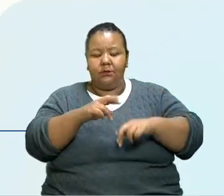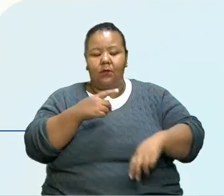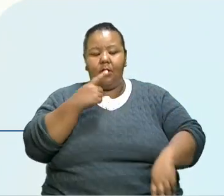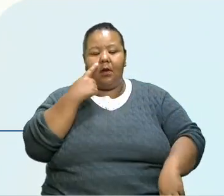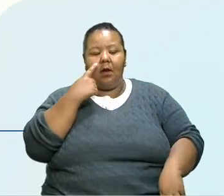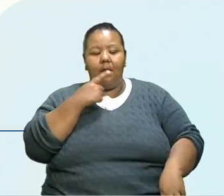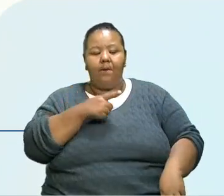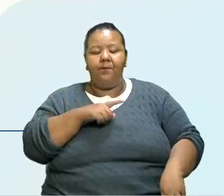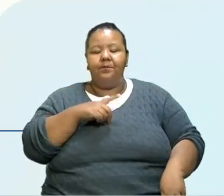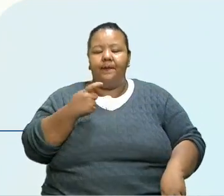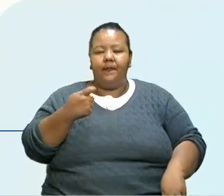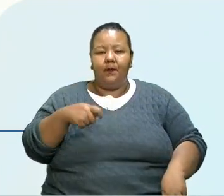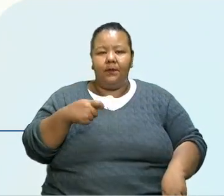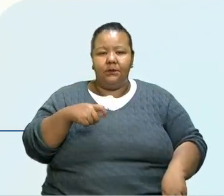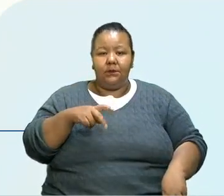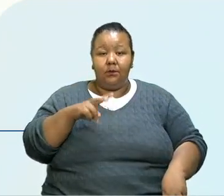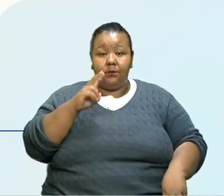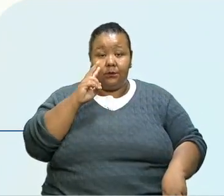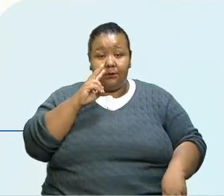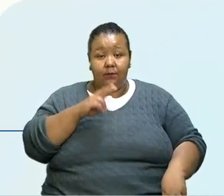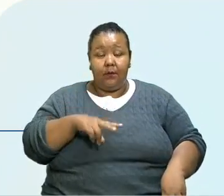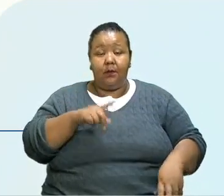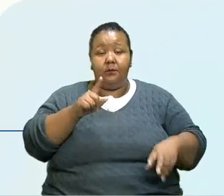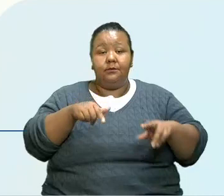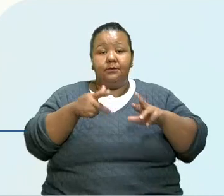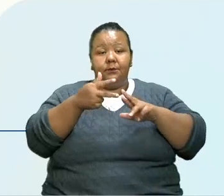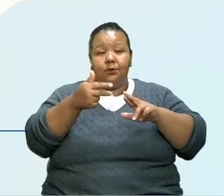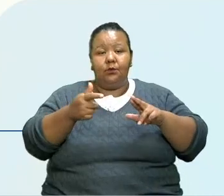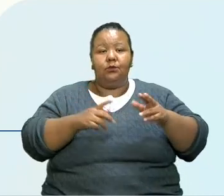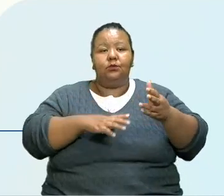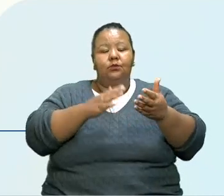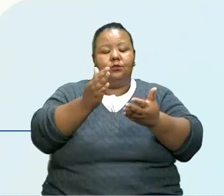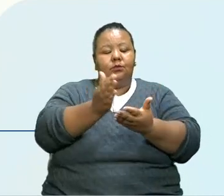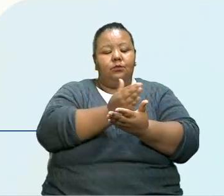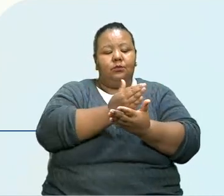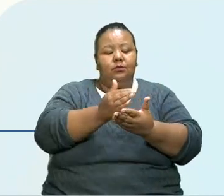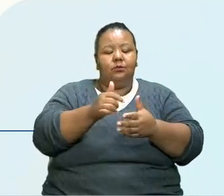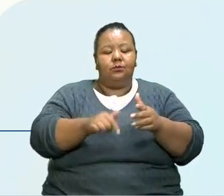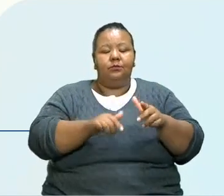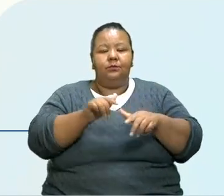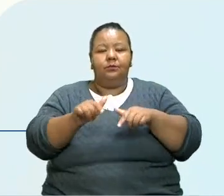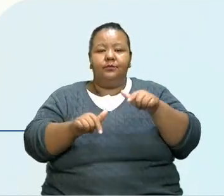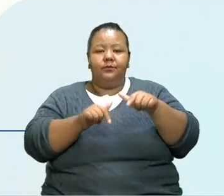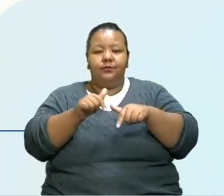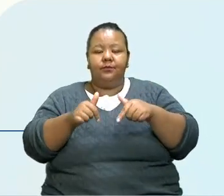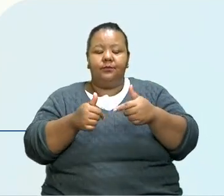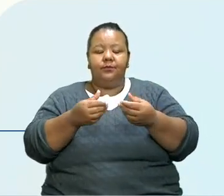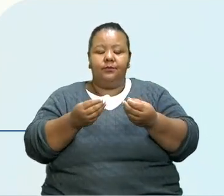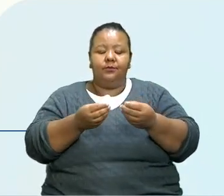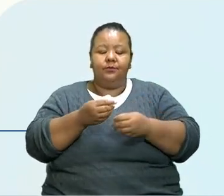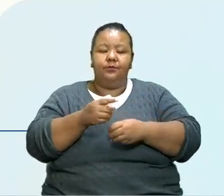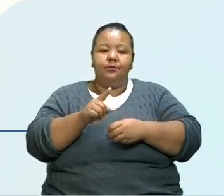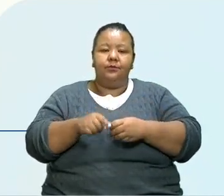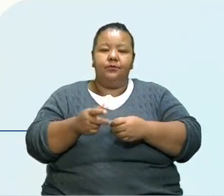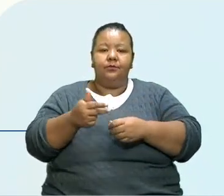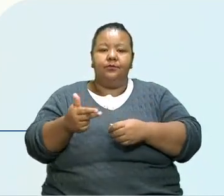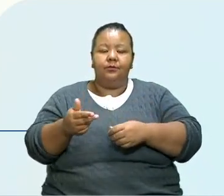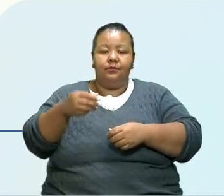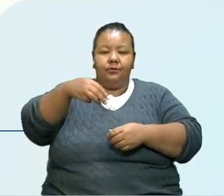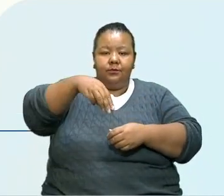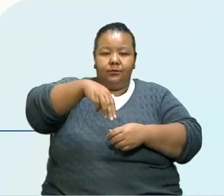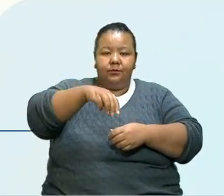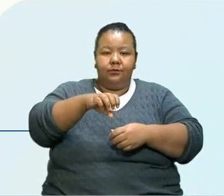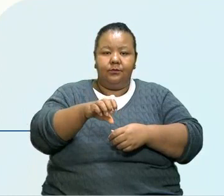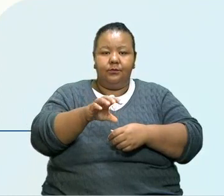agora ver todos os recursos, dividir esses trabalhos, como que devem ser realizadas essas divisões, quais as metas que devem